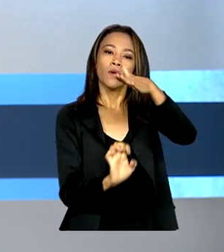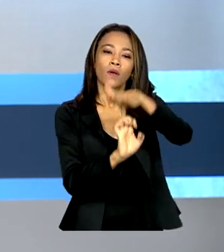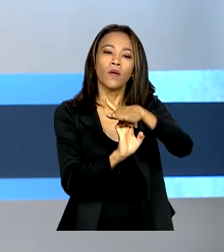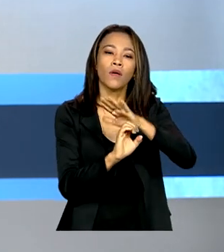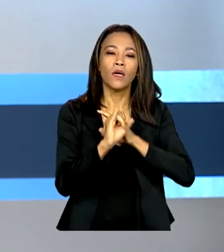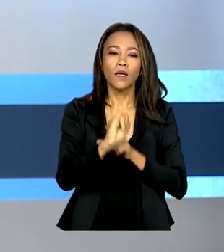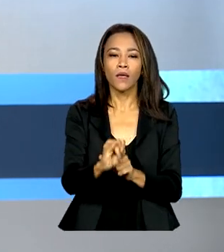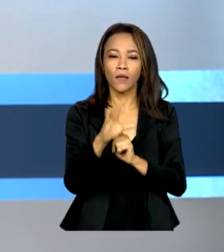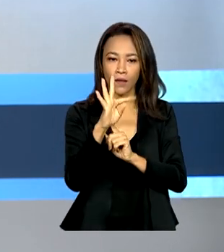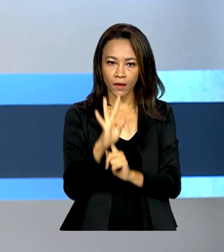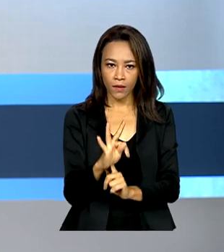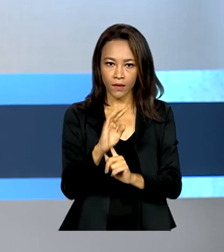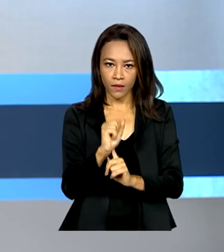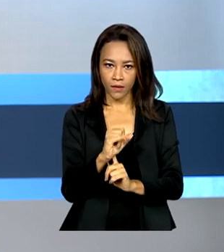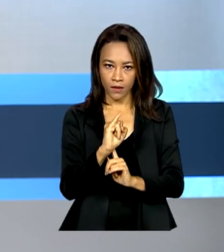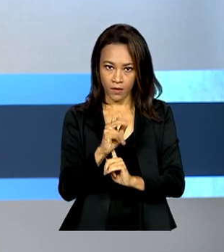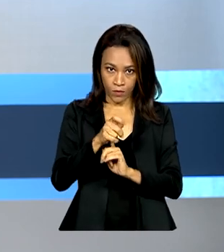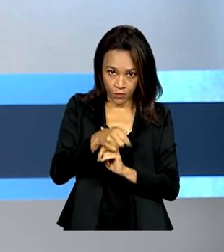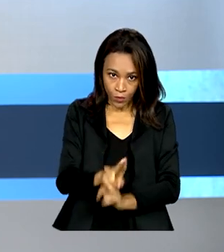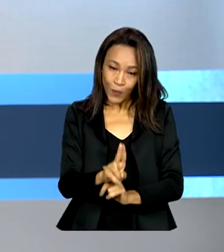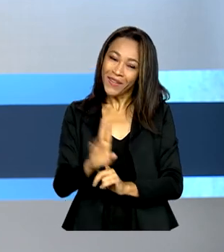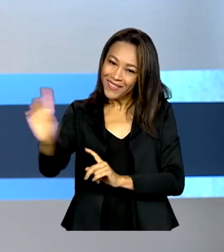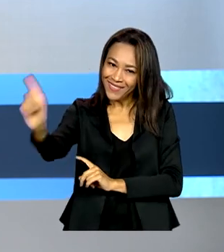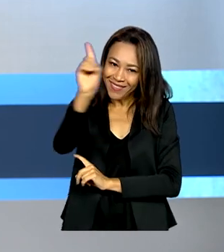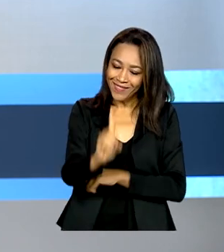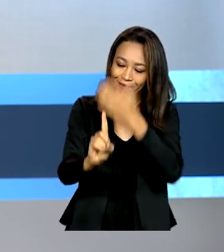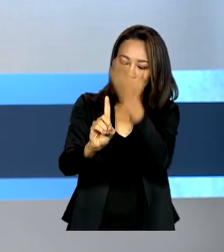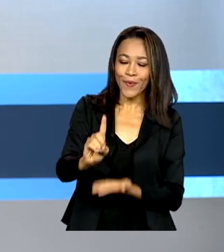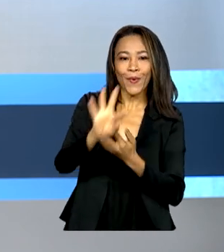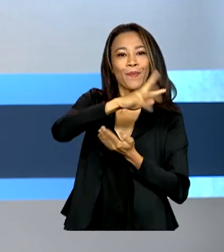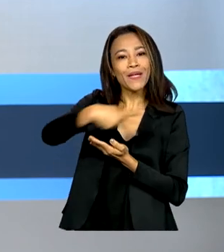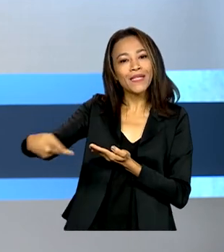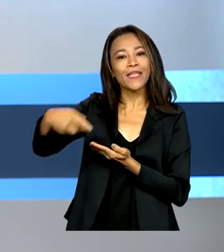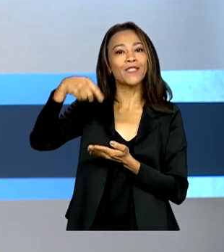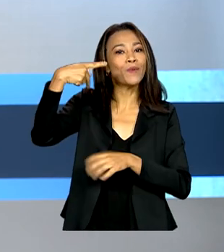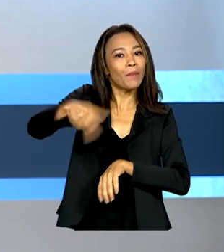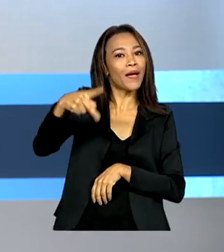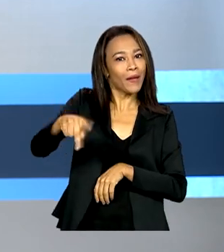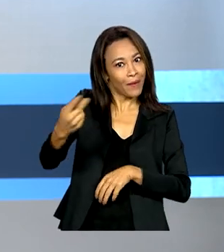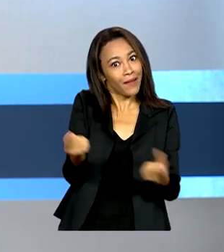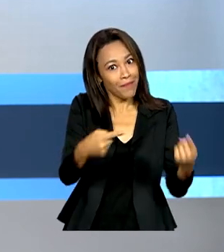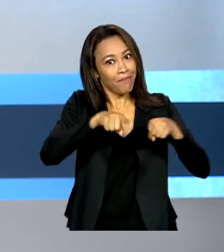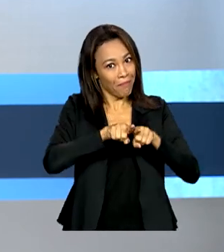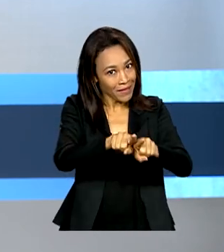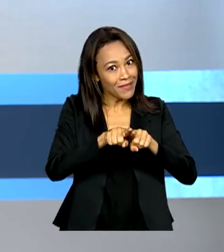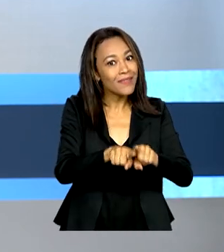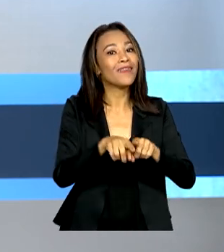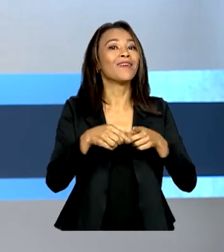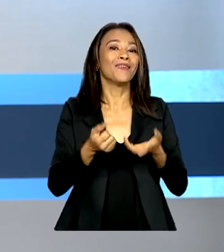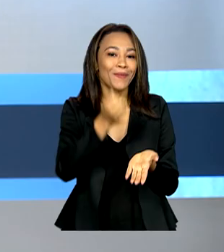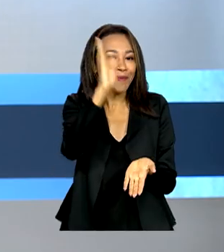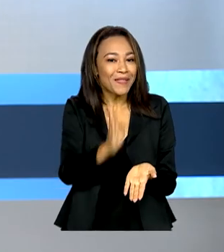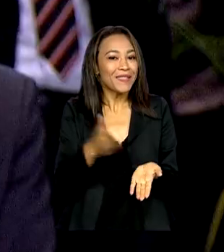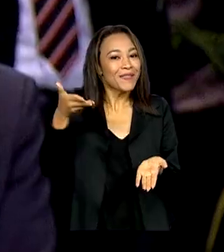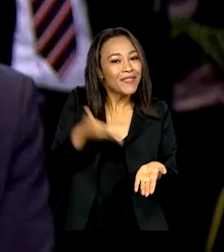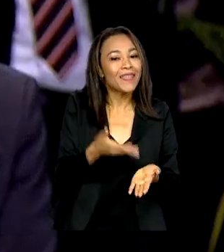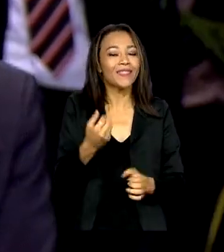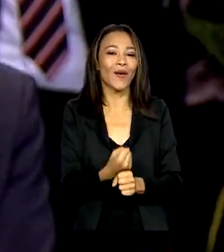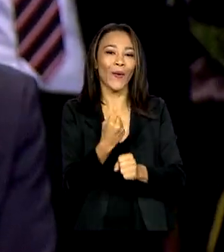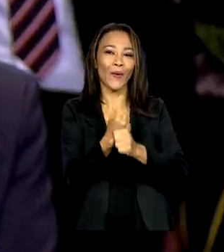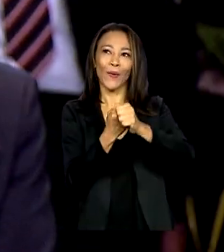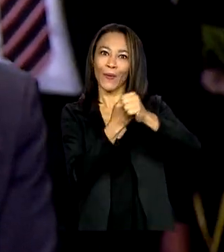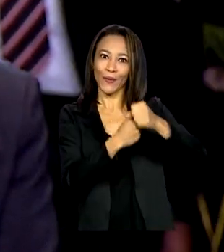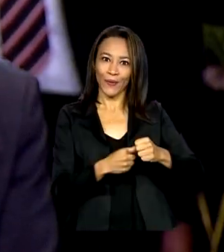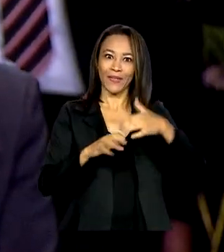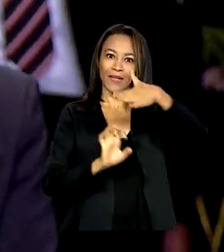reuniu com o presidente do Paraguai, Mário Abdo Benítez, país que é sócio do Brasil na usina hidrelétrica.